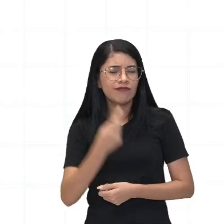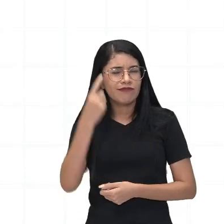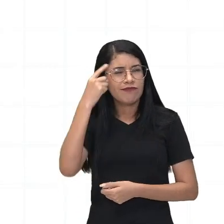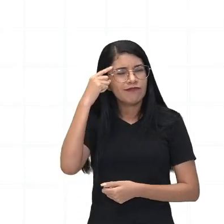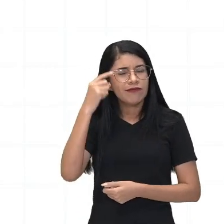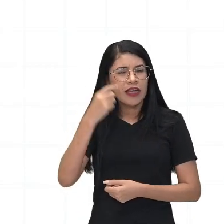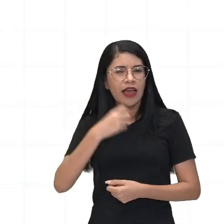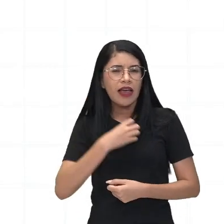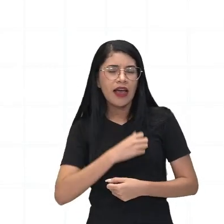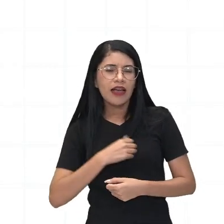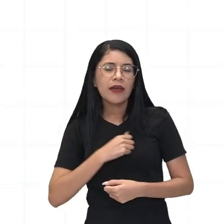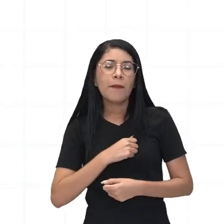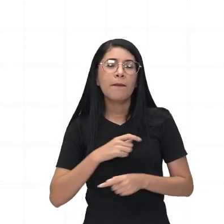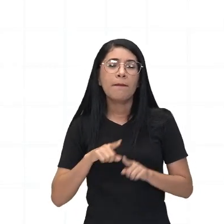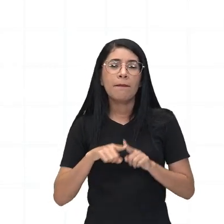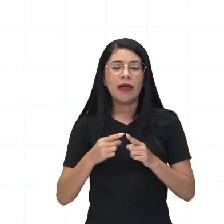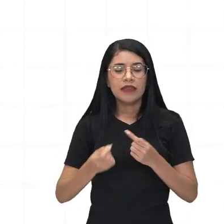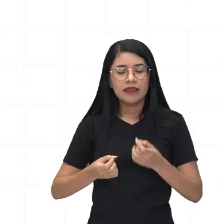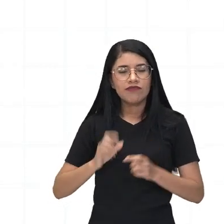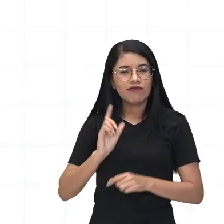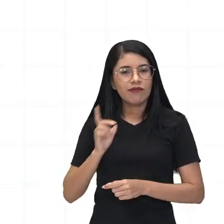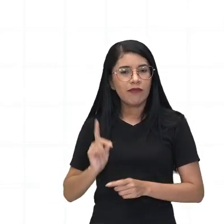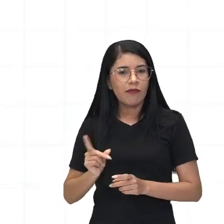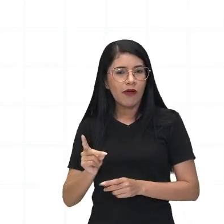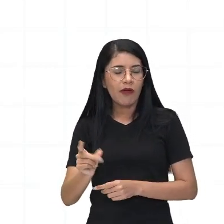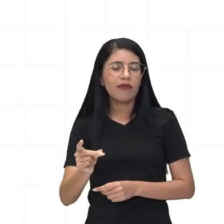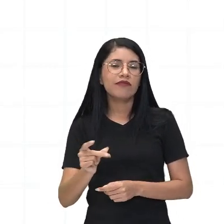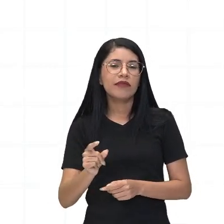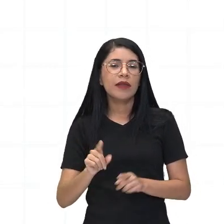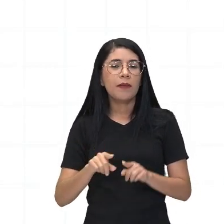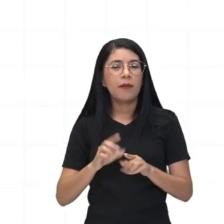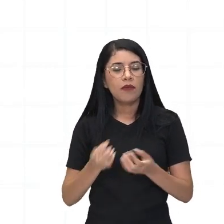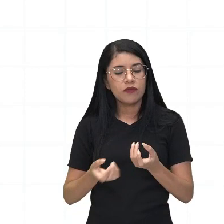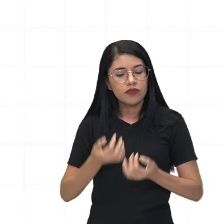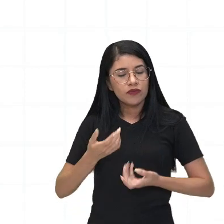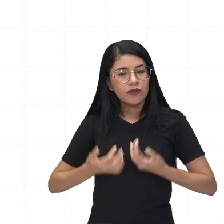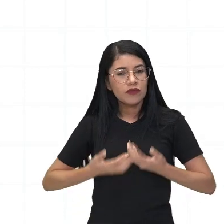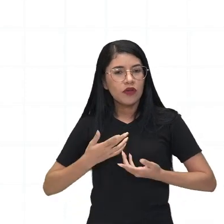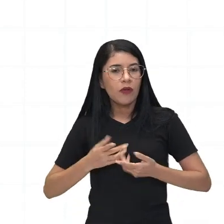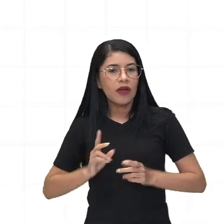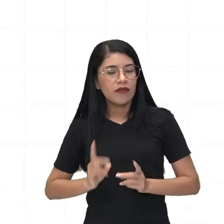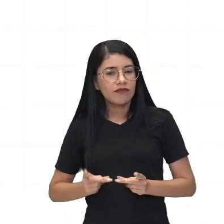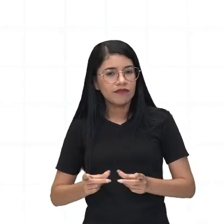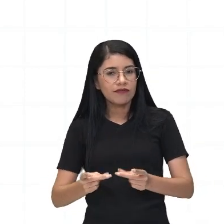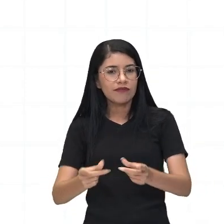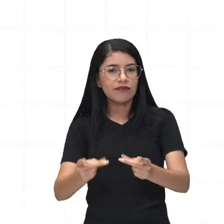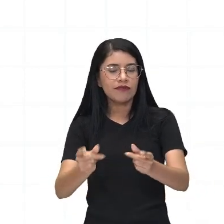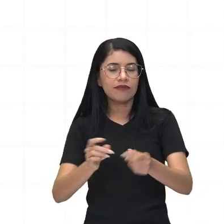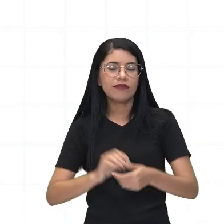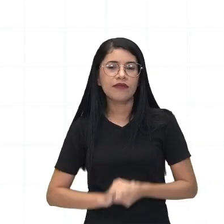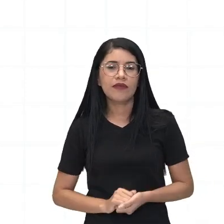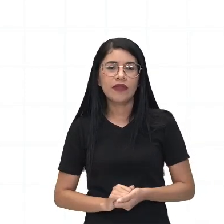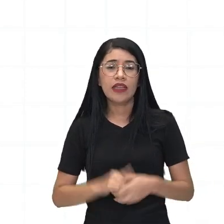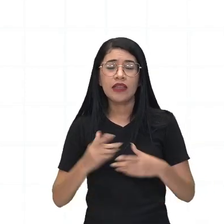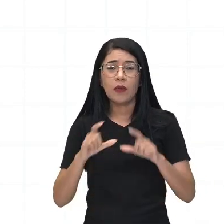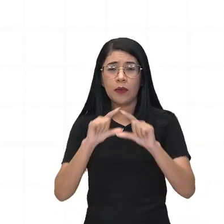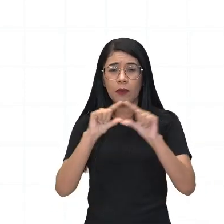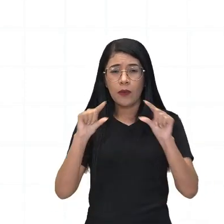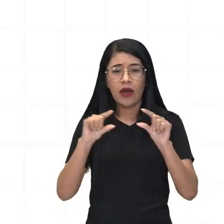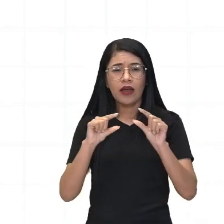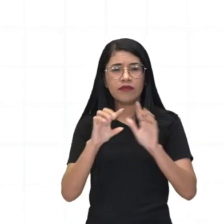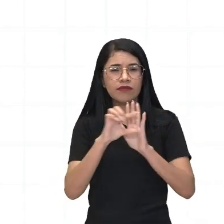seja imortal, posto que é chama, mas que seja infinito enquanto dure. Então nós temos aqui neste trecho, nesse